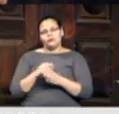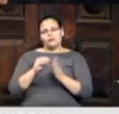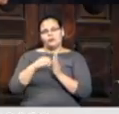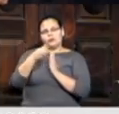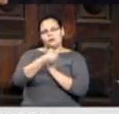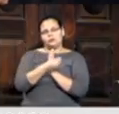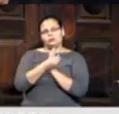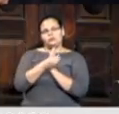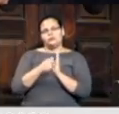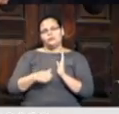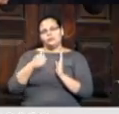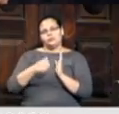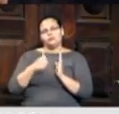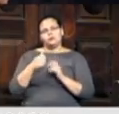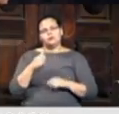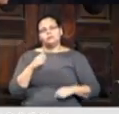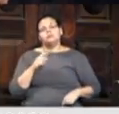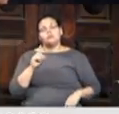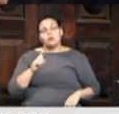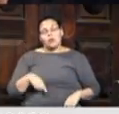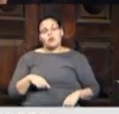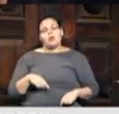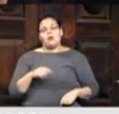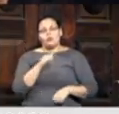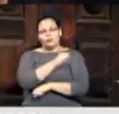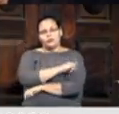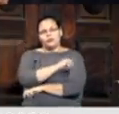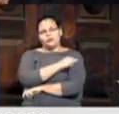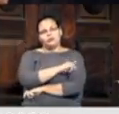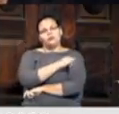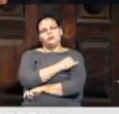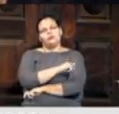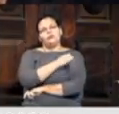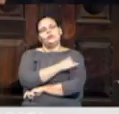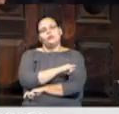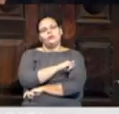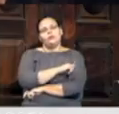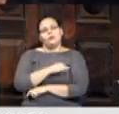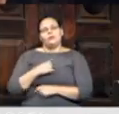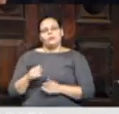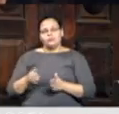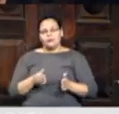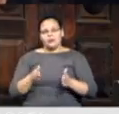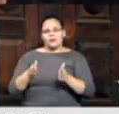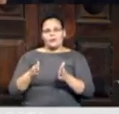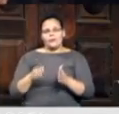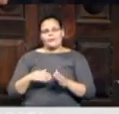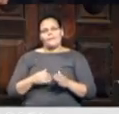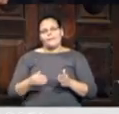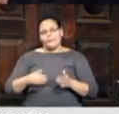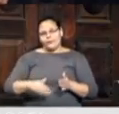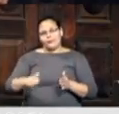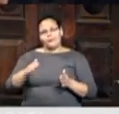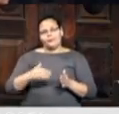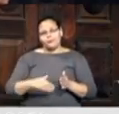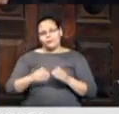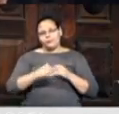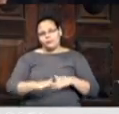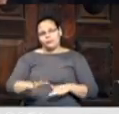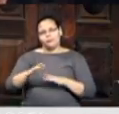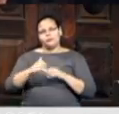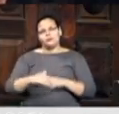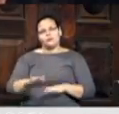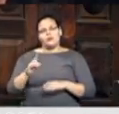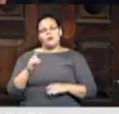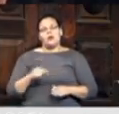primeiro. O rio, que é ao mesmo tempo barco e passageiro, é um rio intenso de